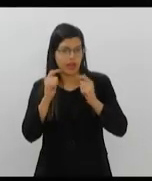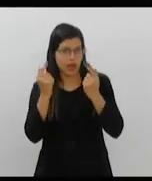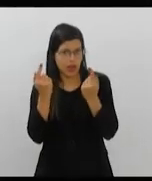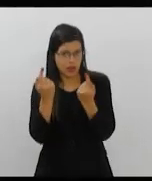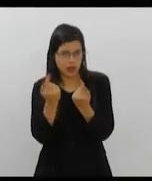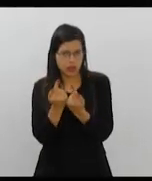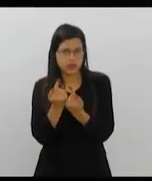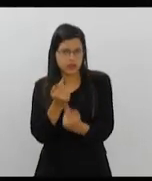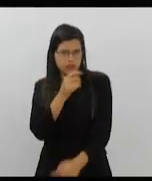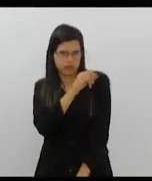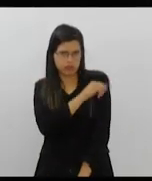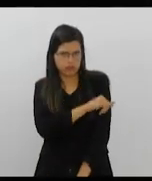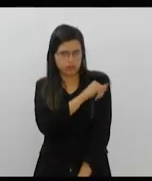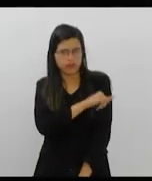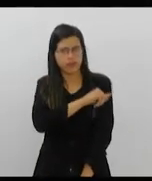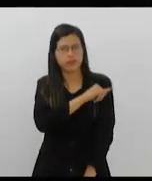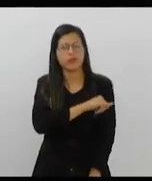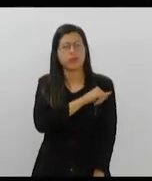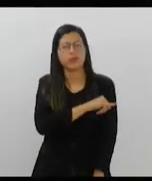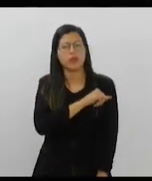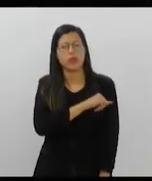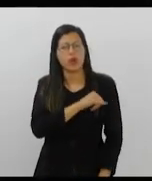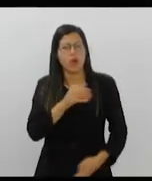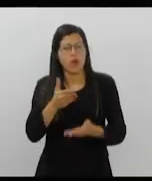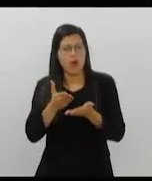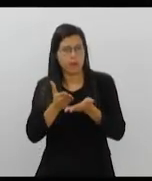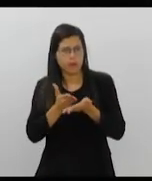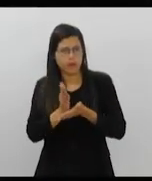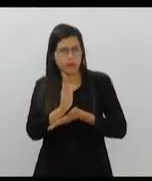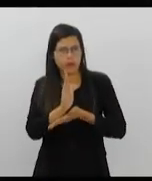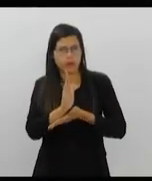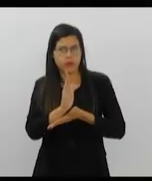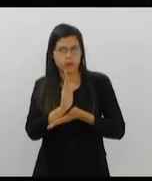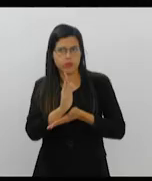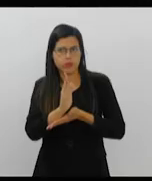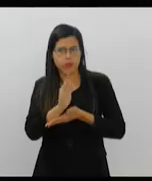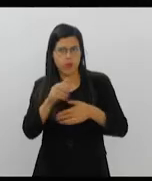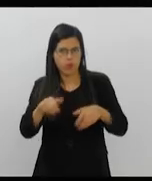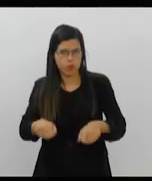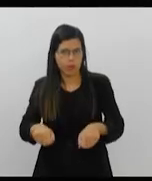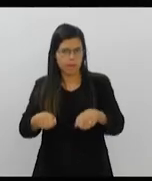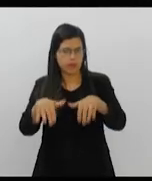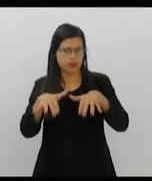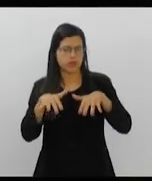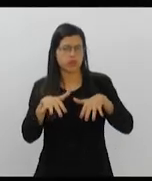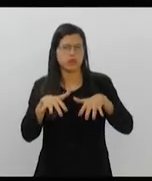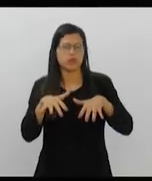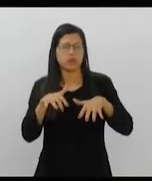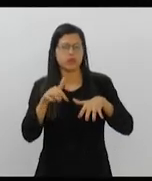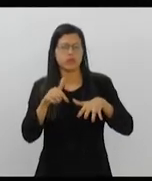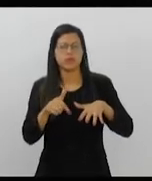Fluminense tinha aprovado em plenário,